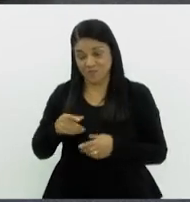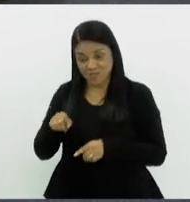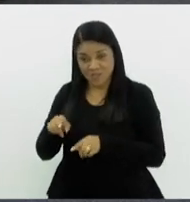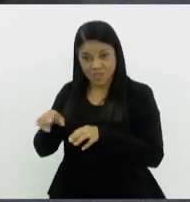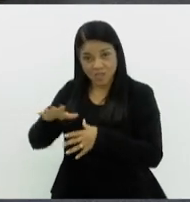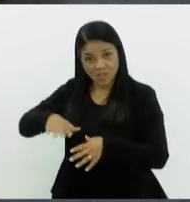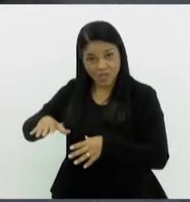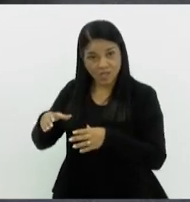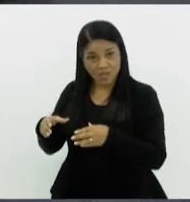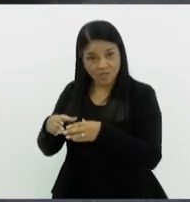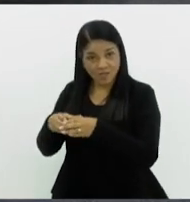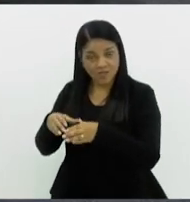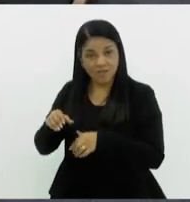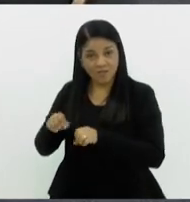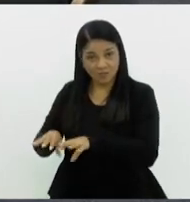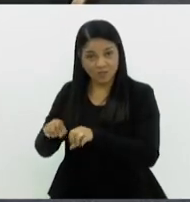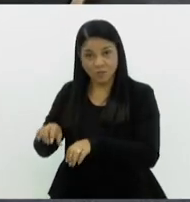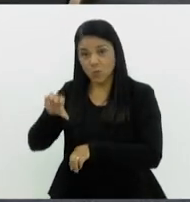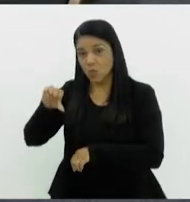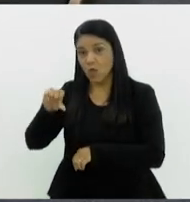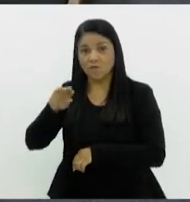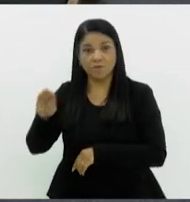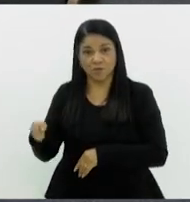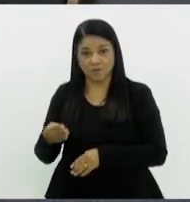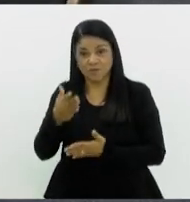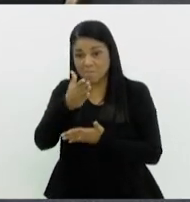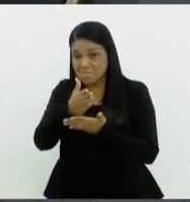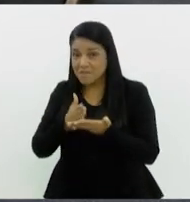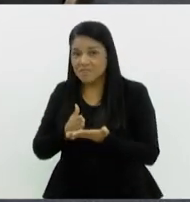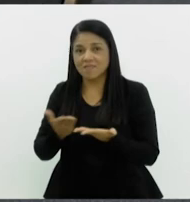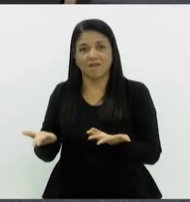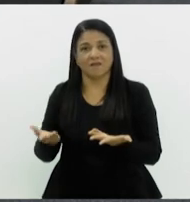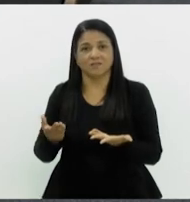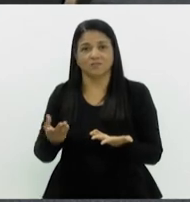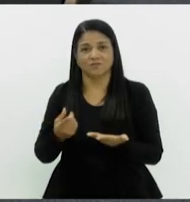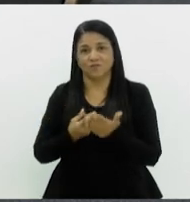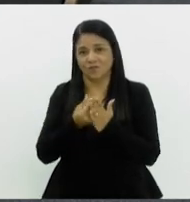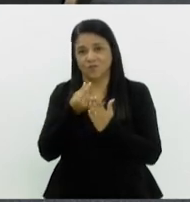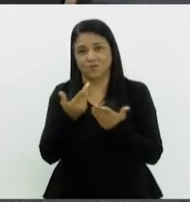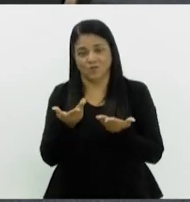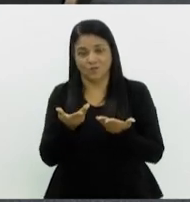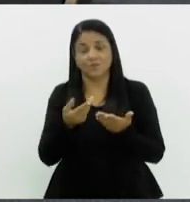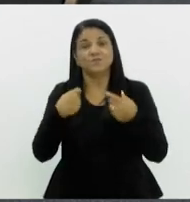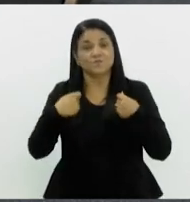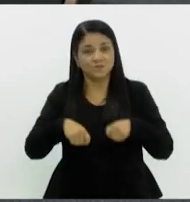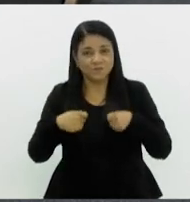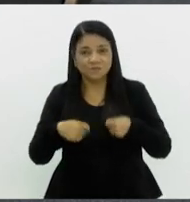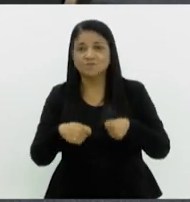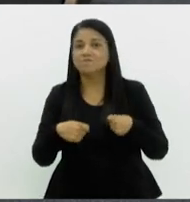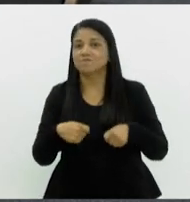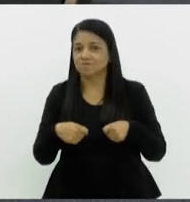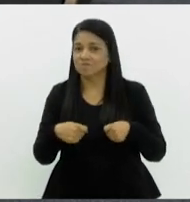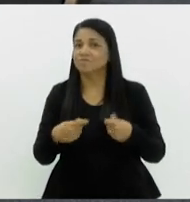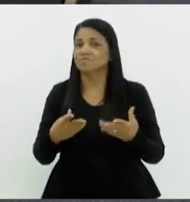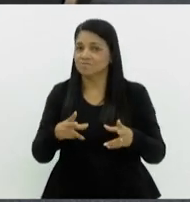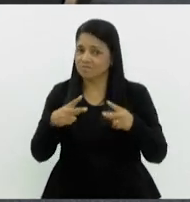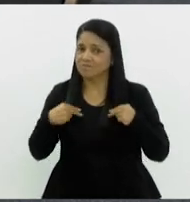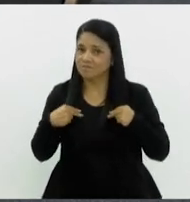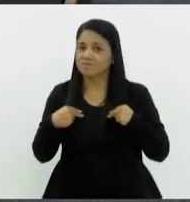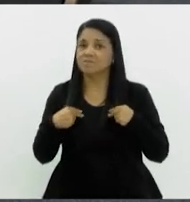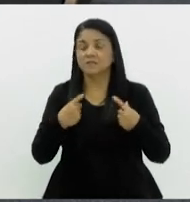de fomento direto 9 bilhões. É metade do valor. Então, é necessário, é justo, é meritório